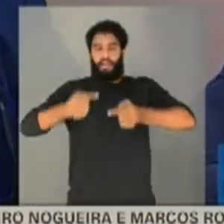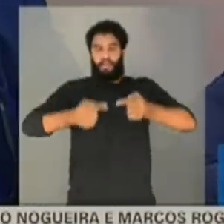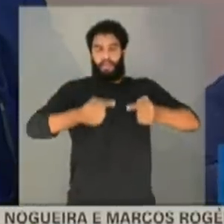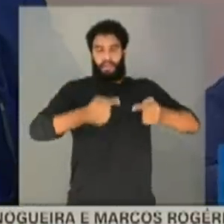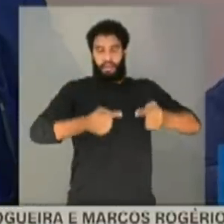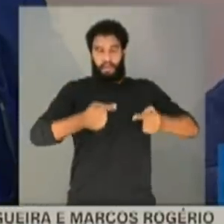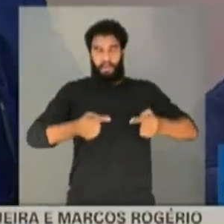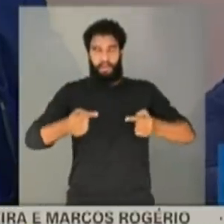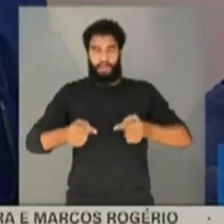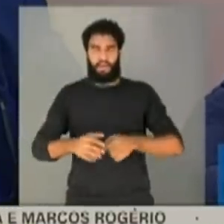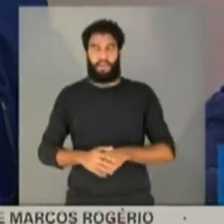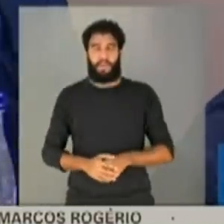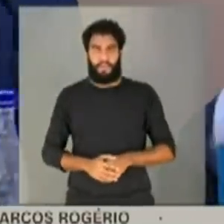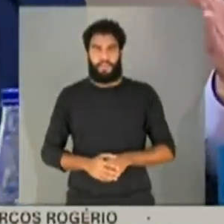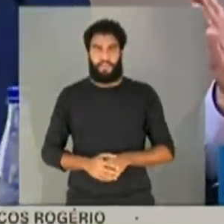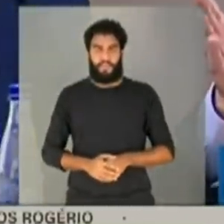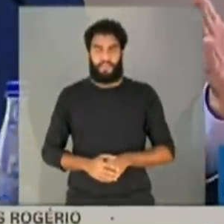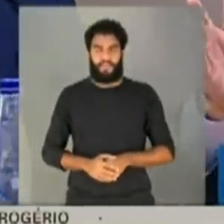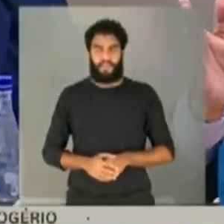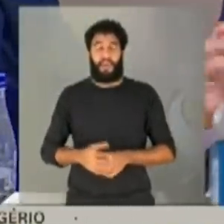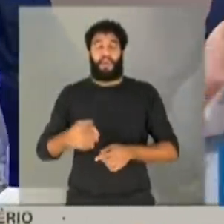chame a